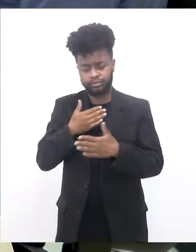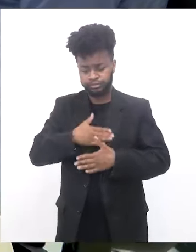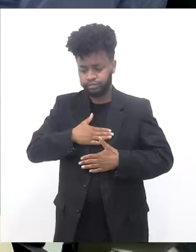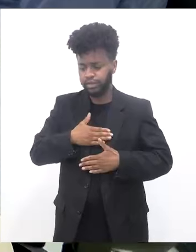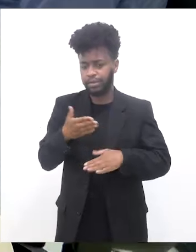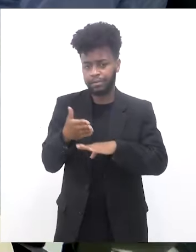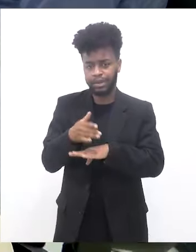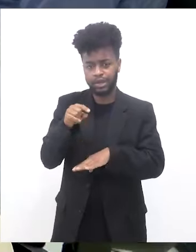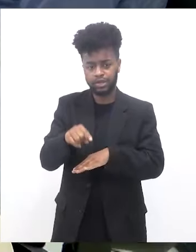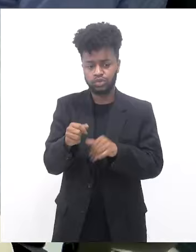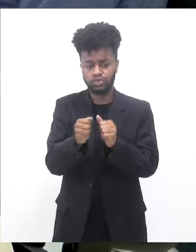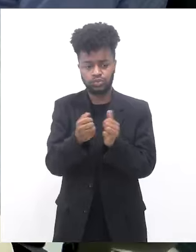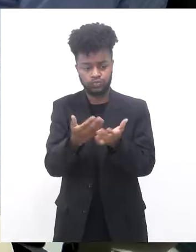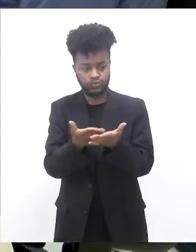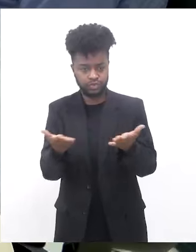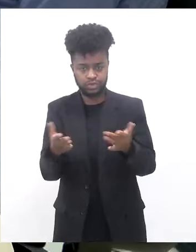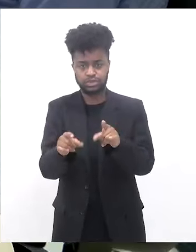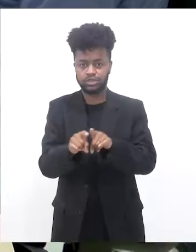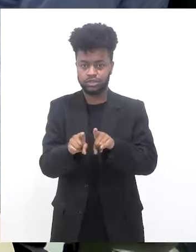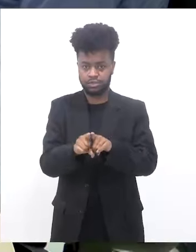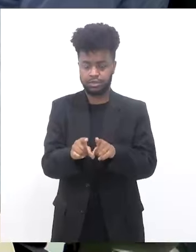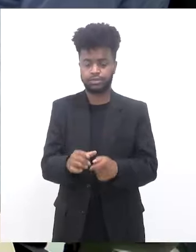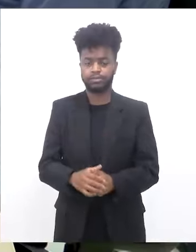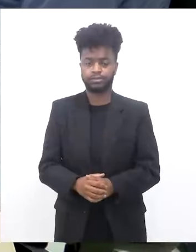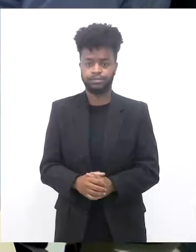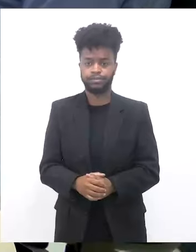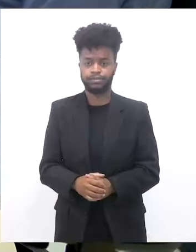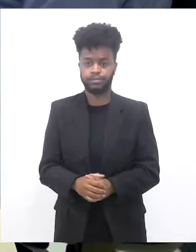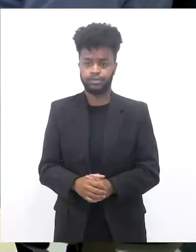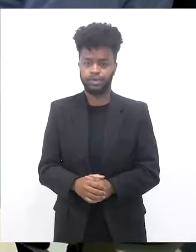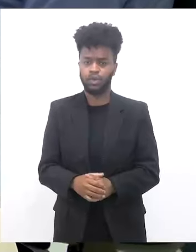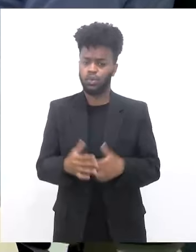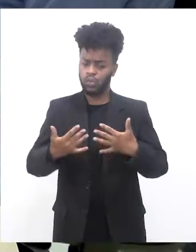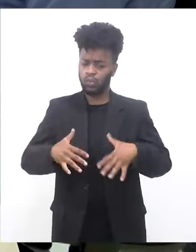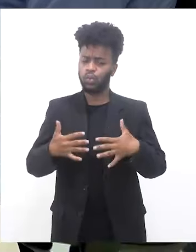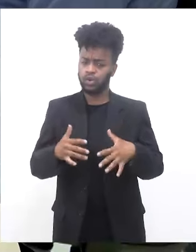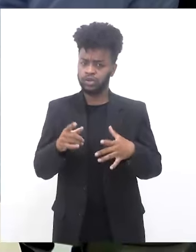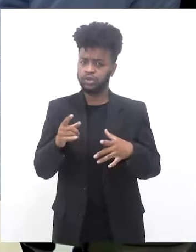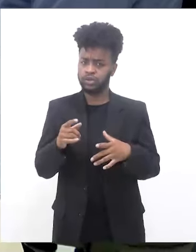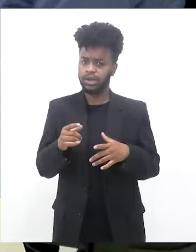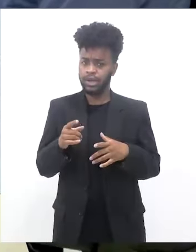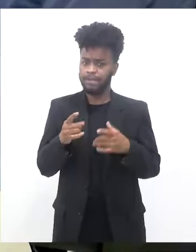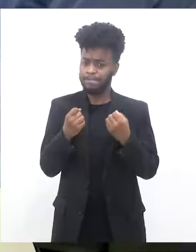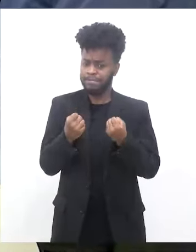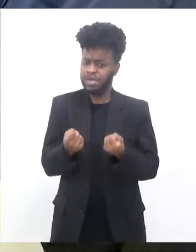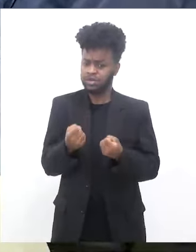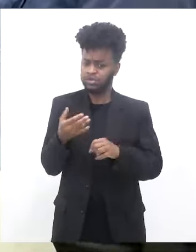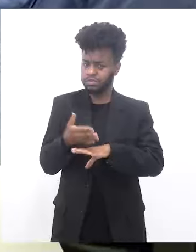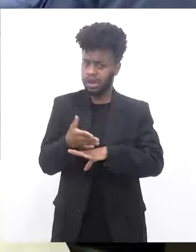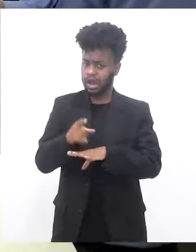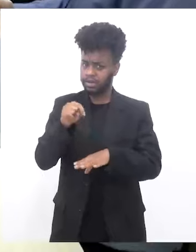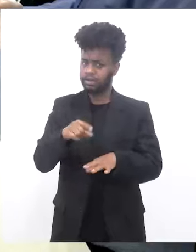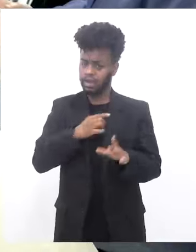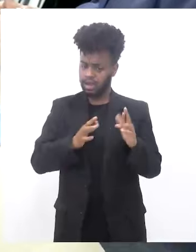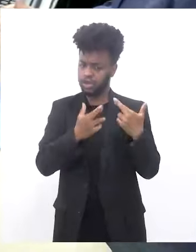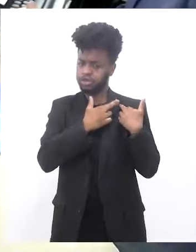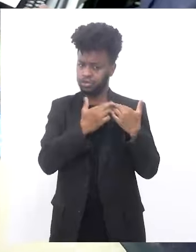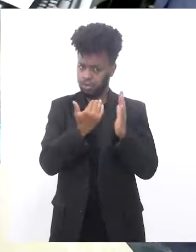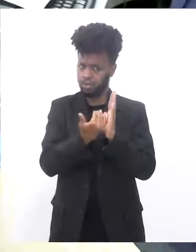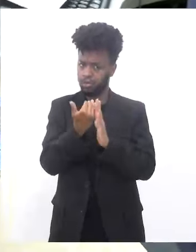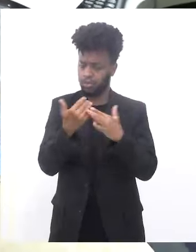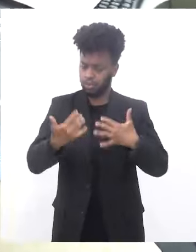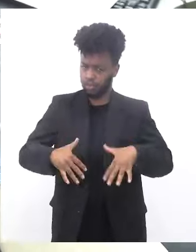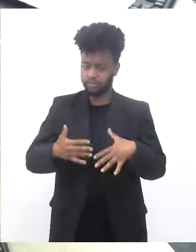aqui com vocês, com os colegas. Um peso aqui estar no programa de Alberto Brizola, com né? certeza. Responsabilidade.